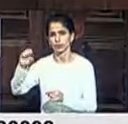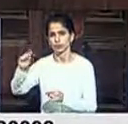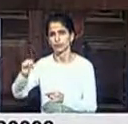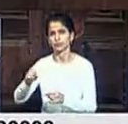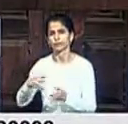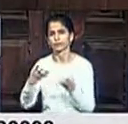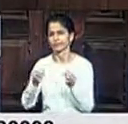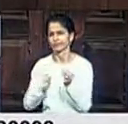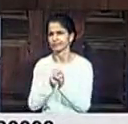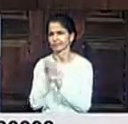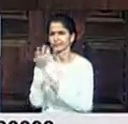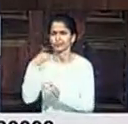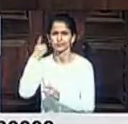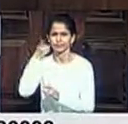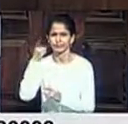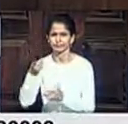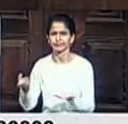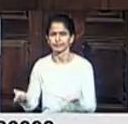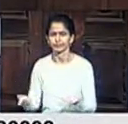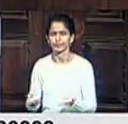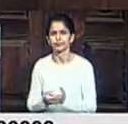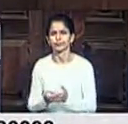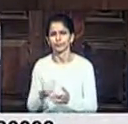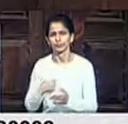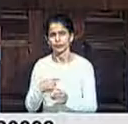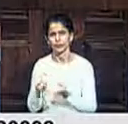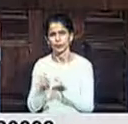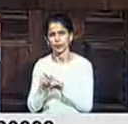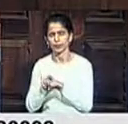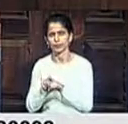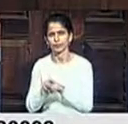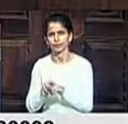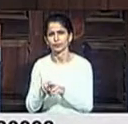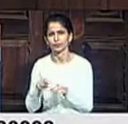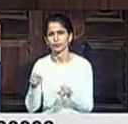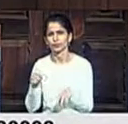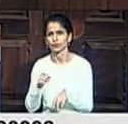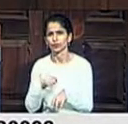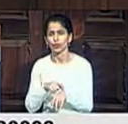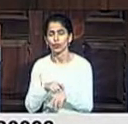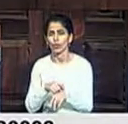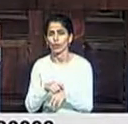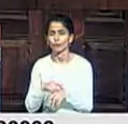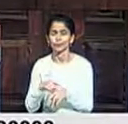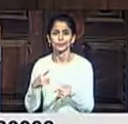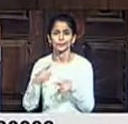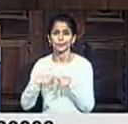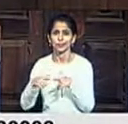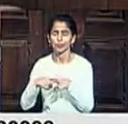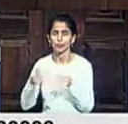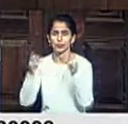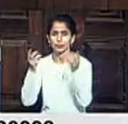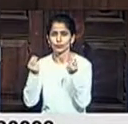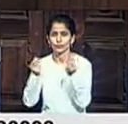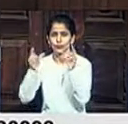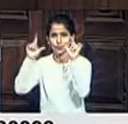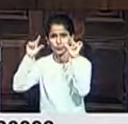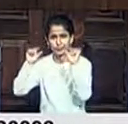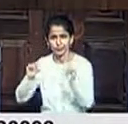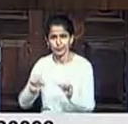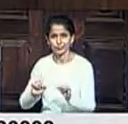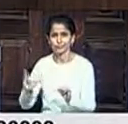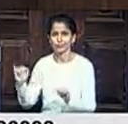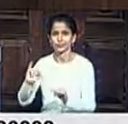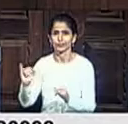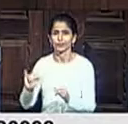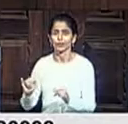falaram aqui, e eu vou ser outro deles, que num momento recessivo, o aumento de imposto pode